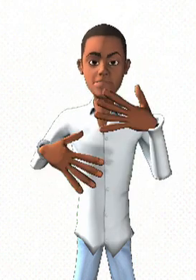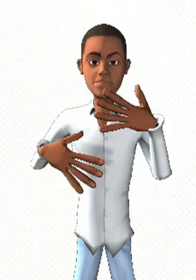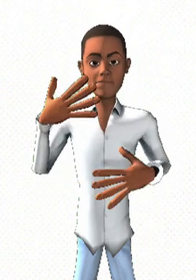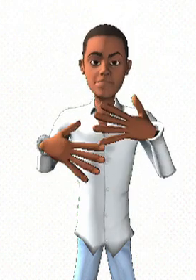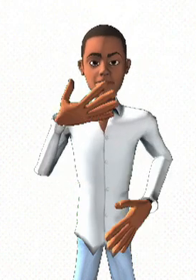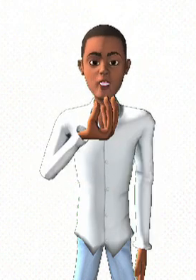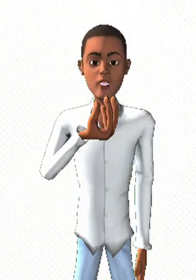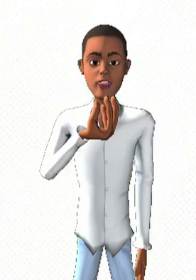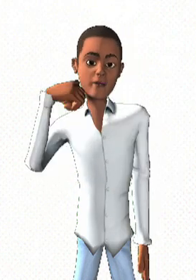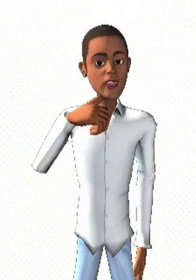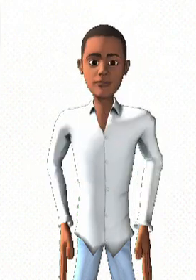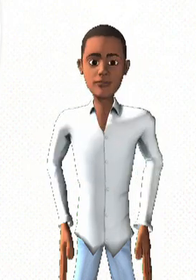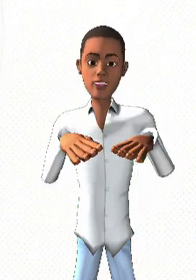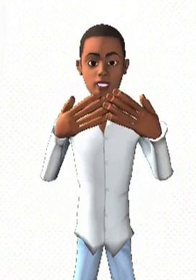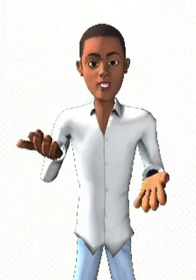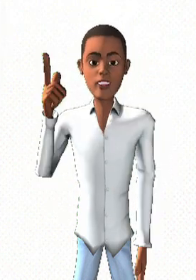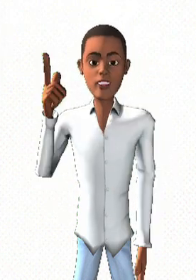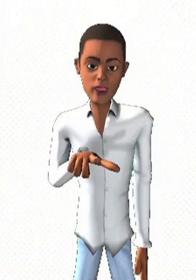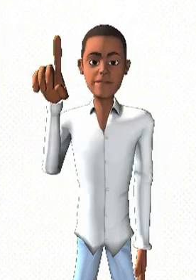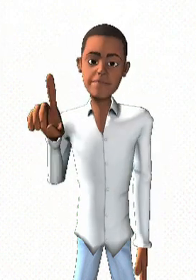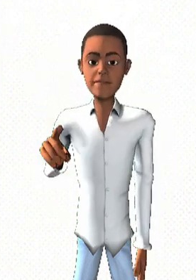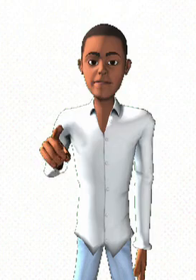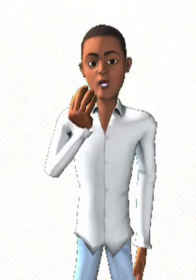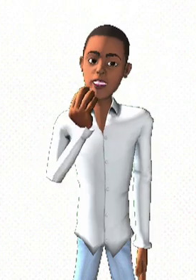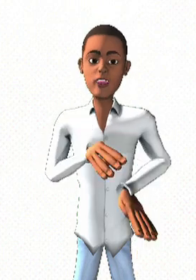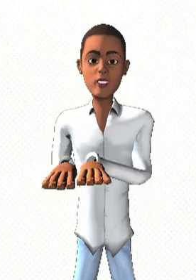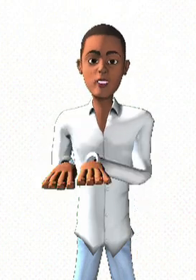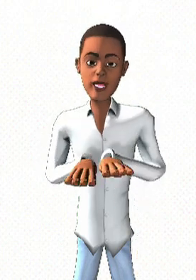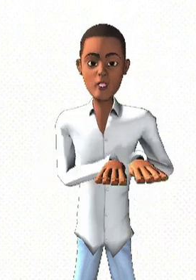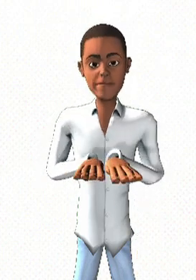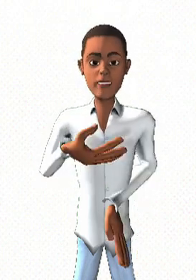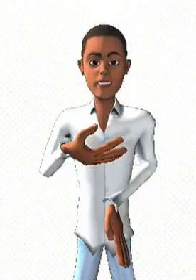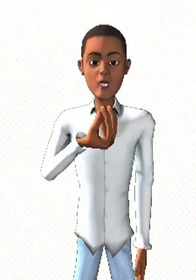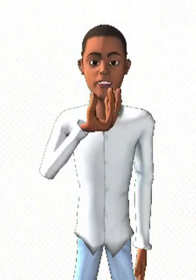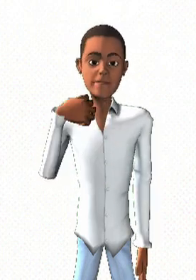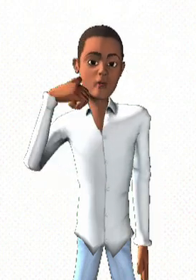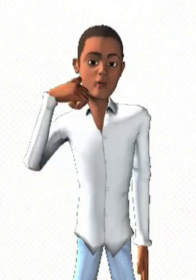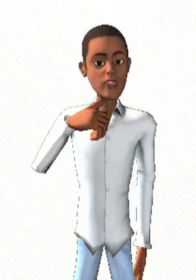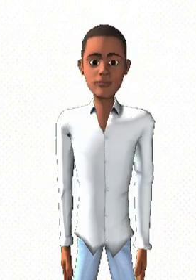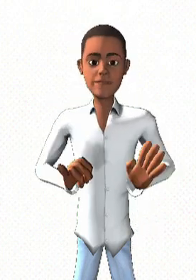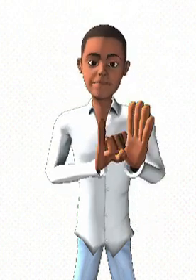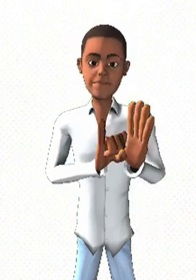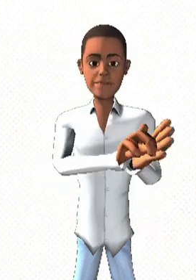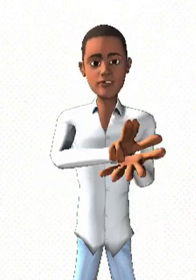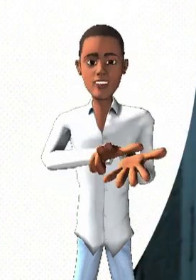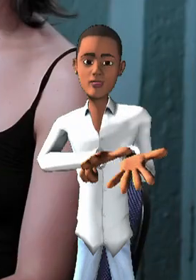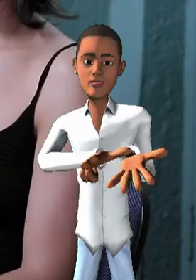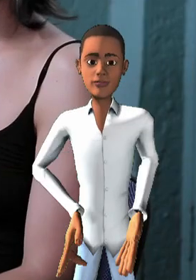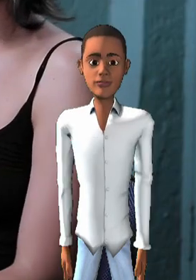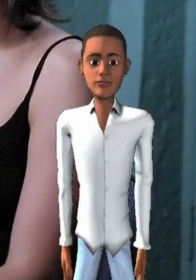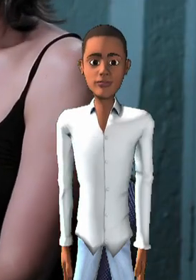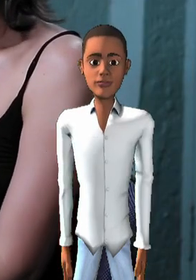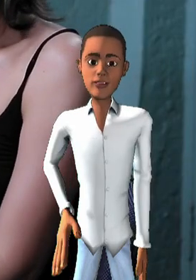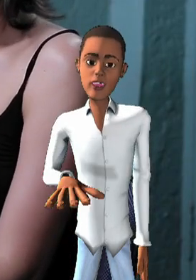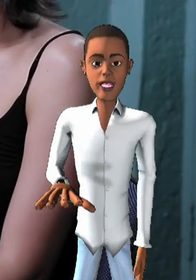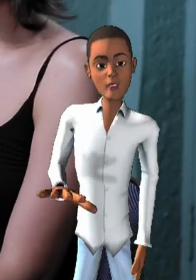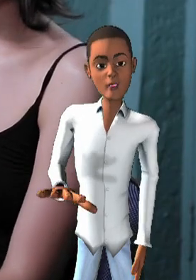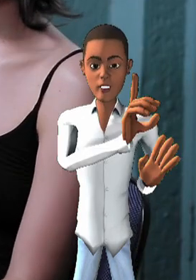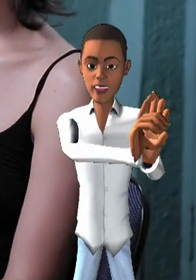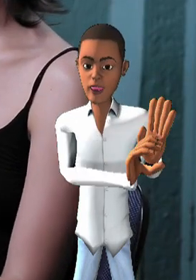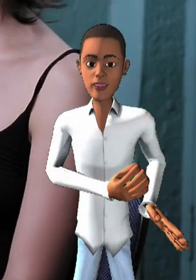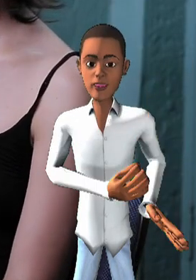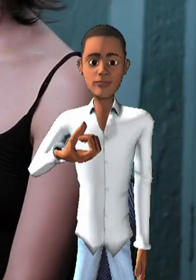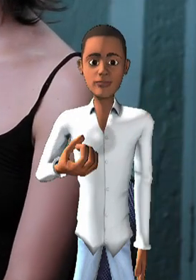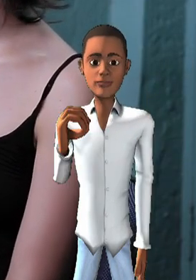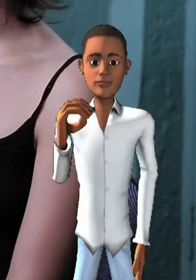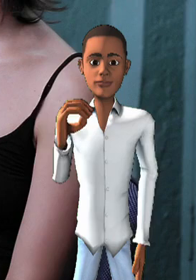afeta homens e mulheres e conquistar o acesso a direitos e oportunidades iguais a todos os gêneros. Então, mais ou menos Milena